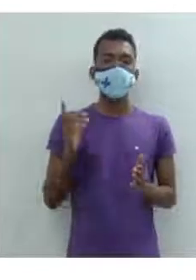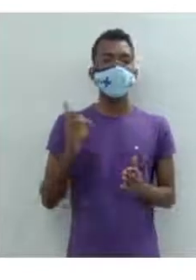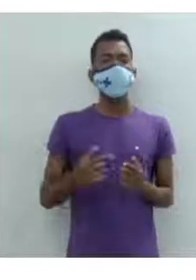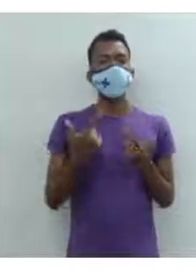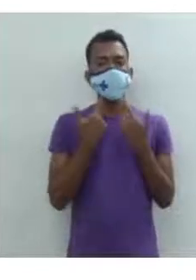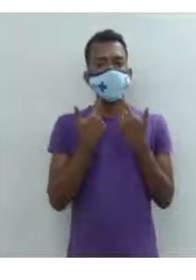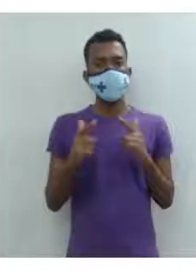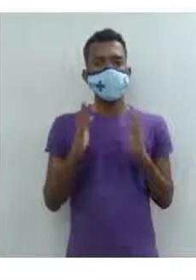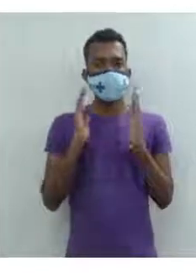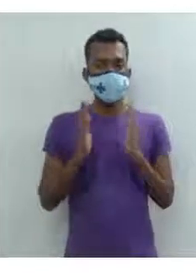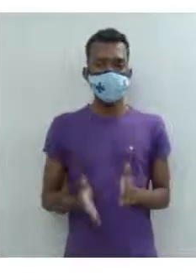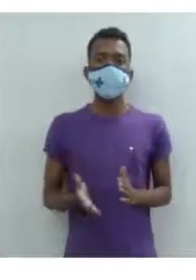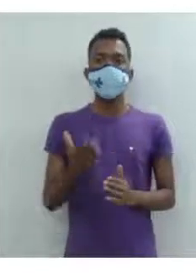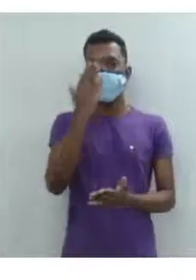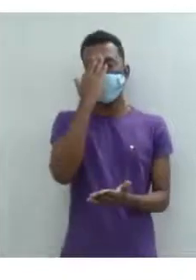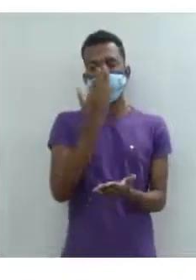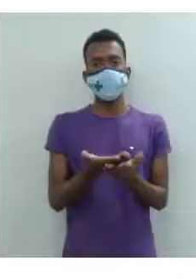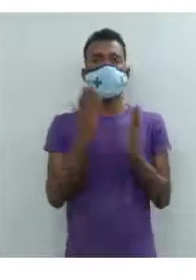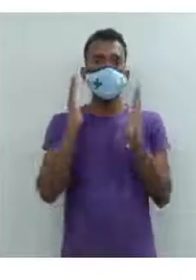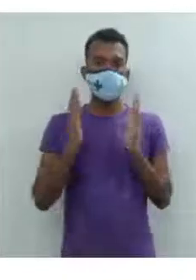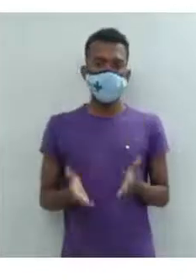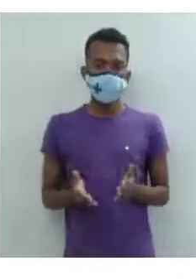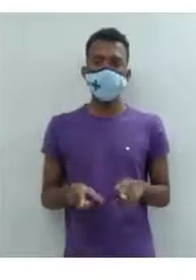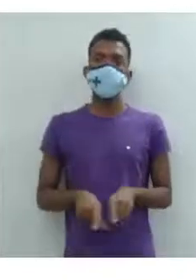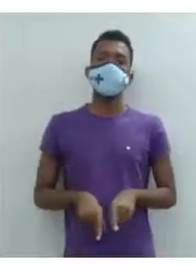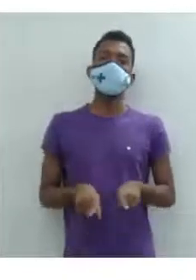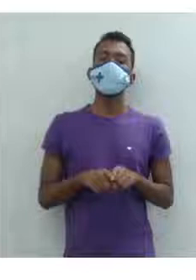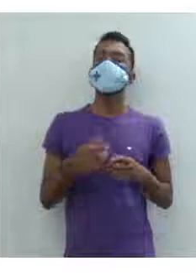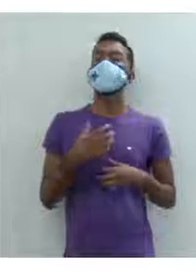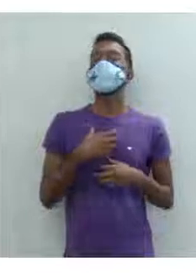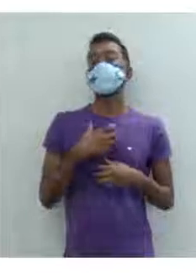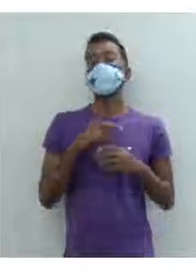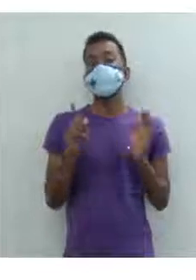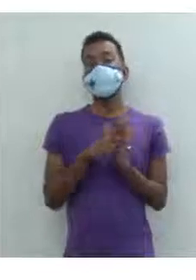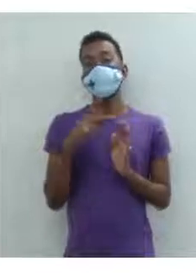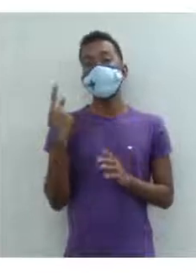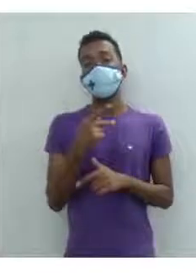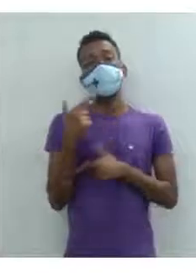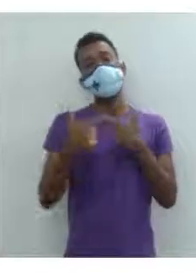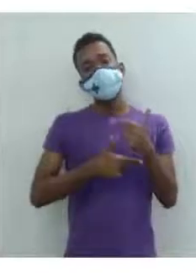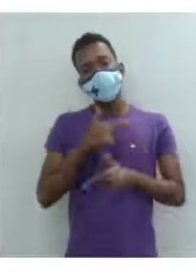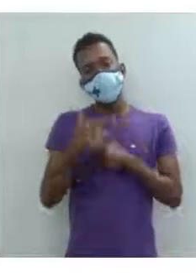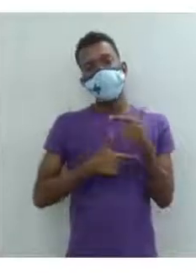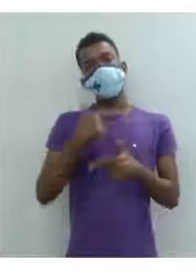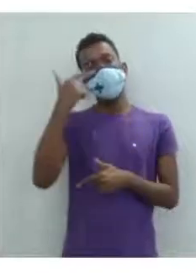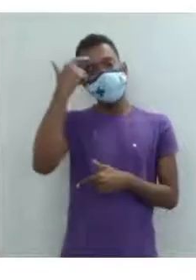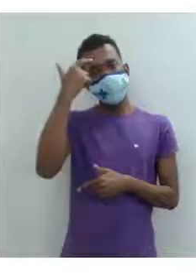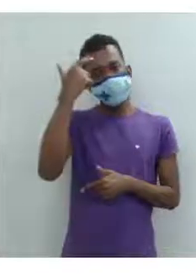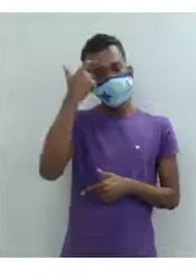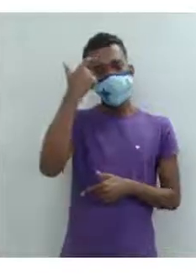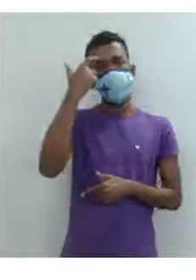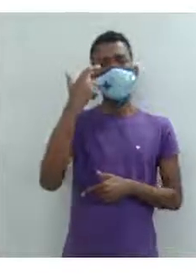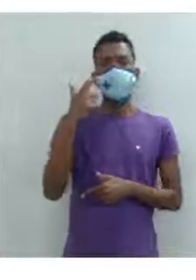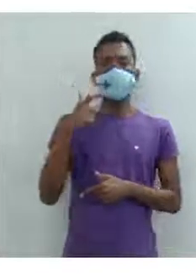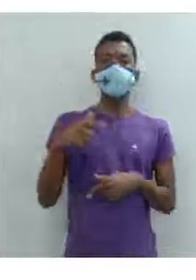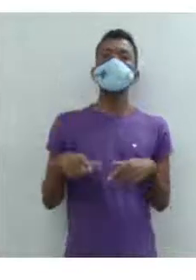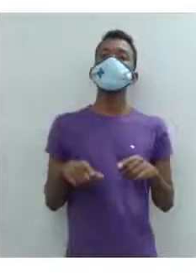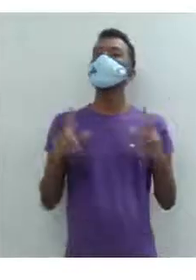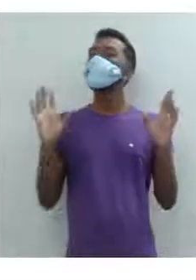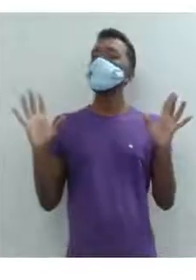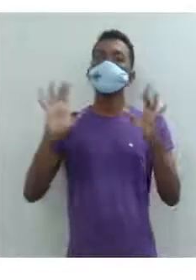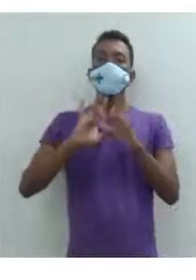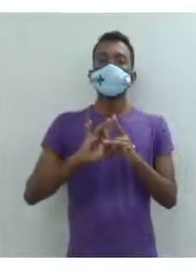língua, crenças, né? E um jeito próprio de trabalhar, pensar, relacionar-se com